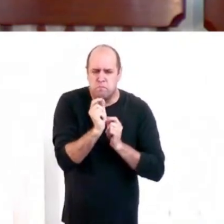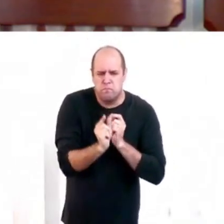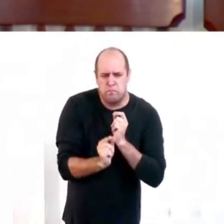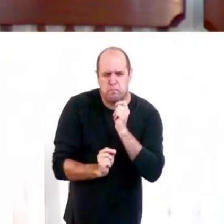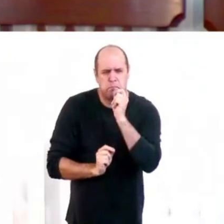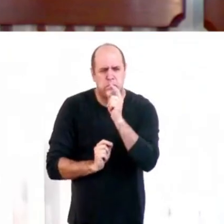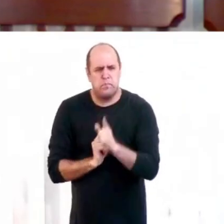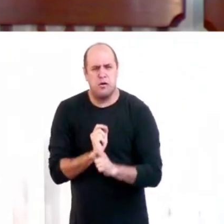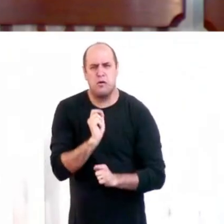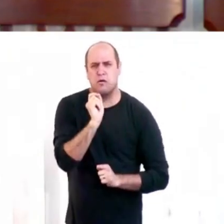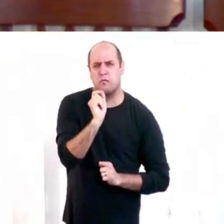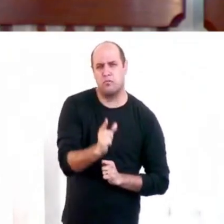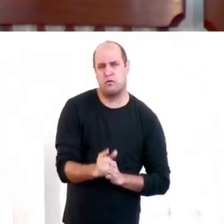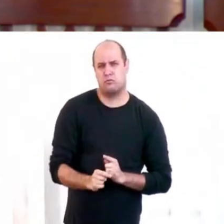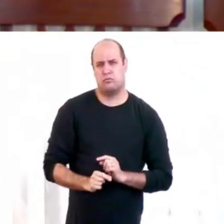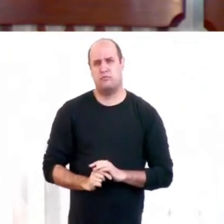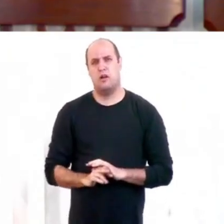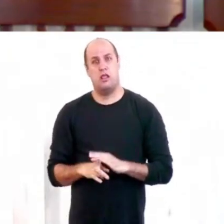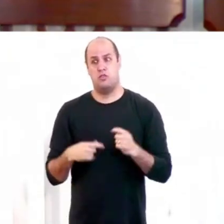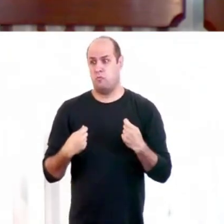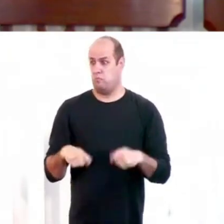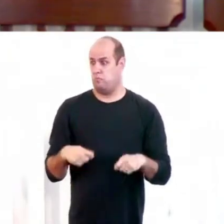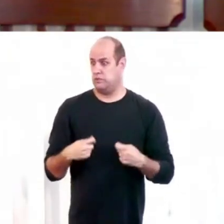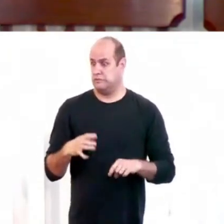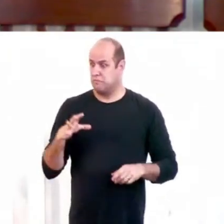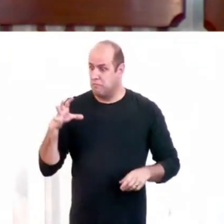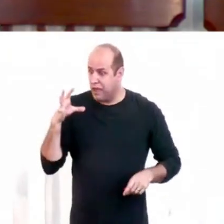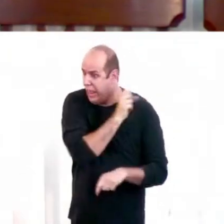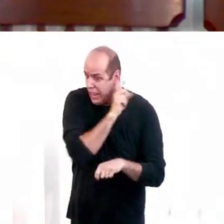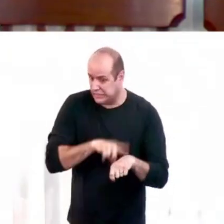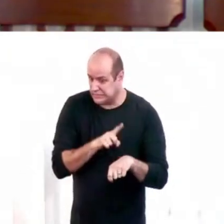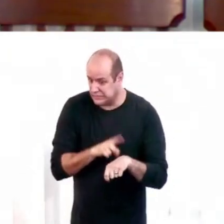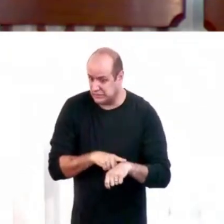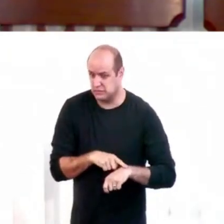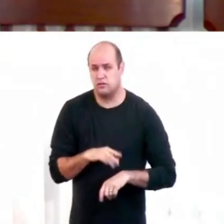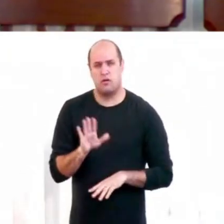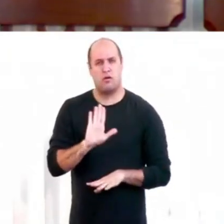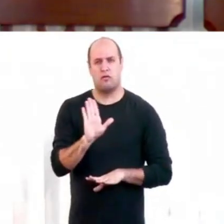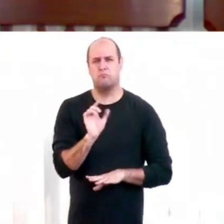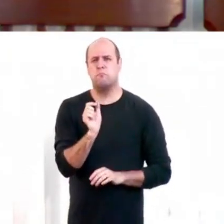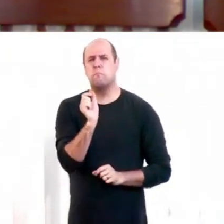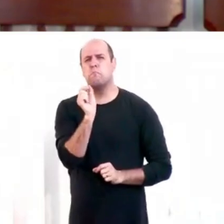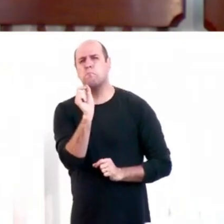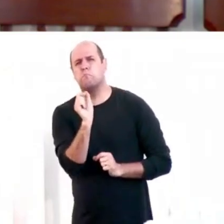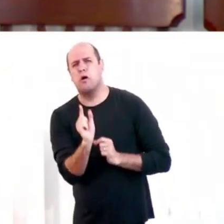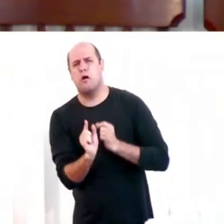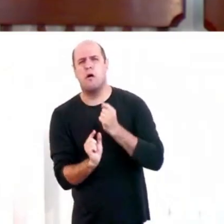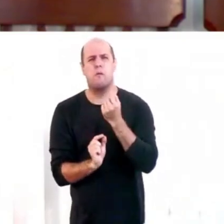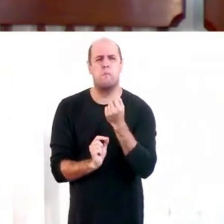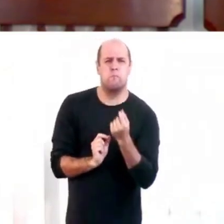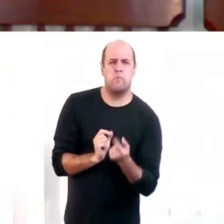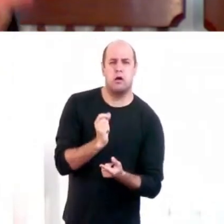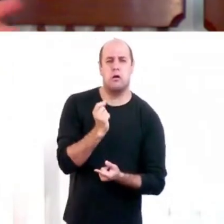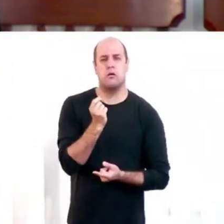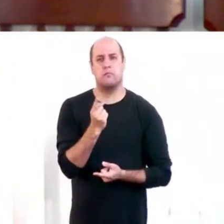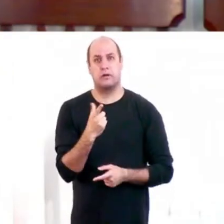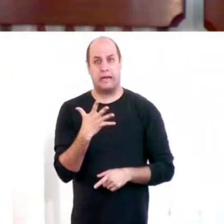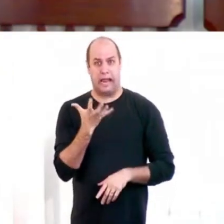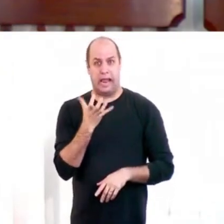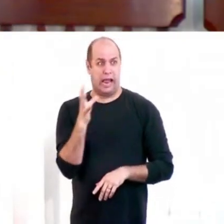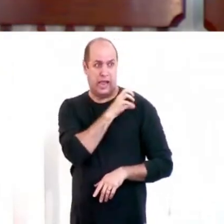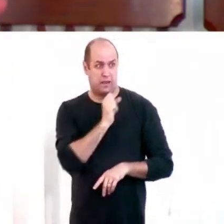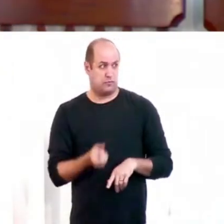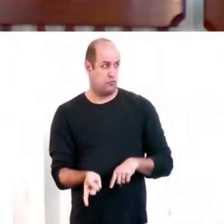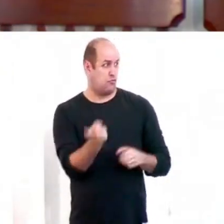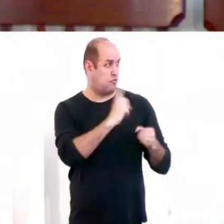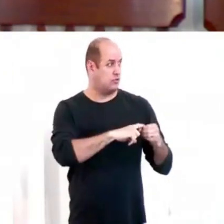que a gente mais ouve. Não precisa, você tem pressa com documento? Pouco a pouco. Tem pressa para voltar ao trabalho? Não, estamos